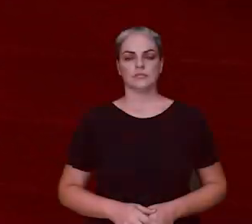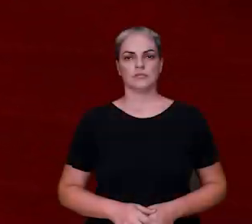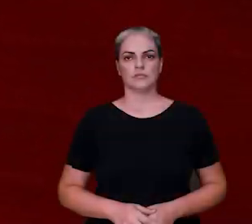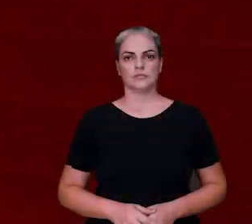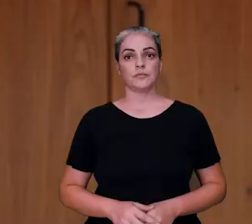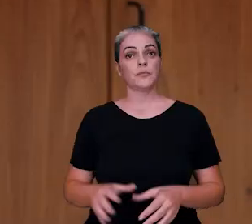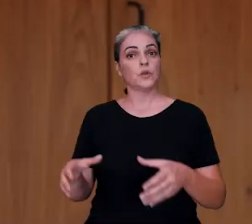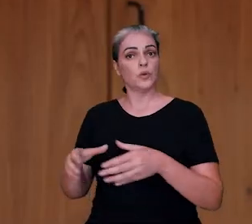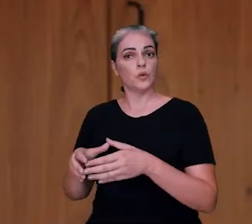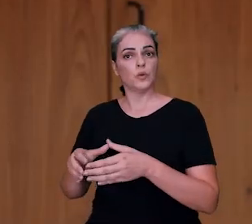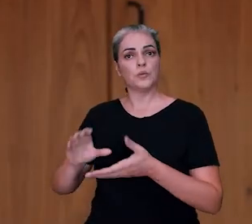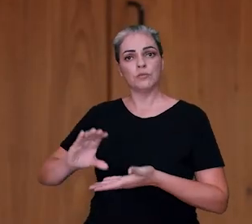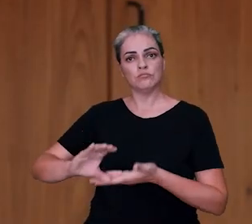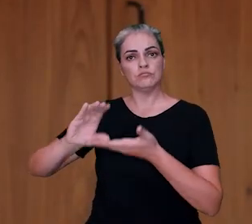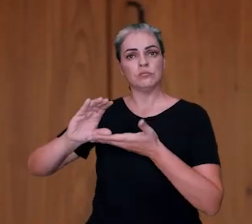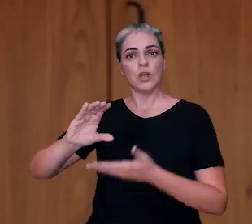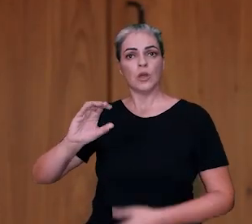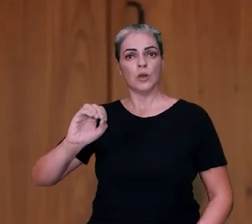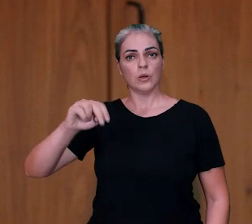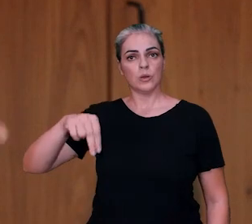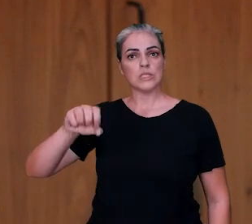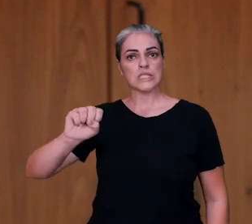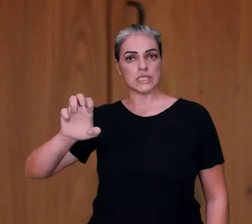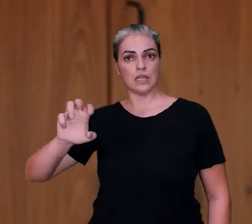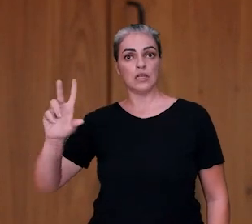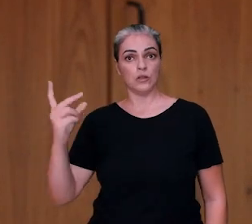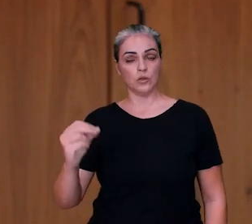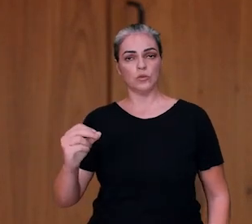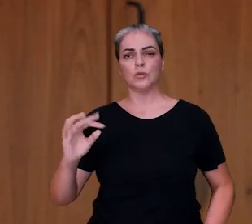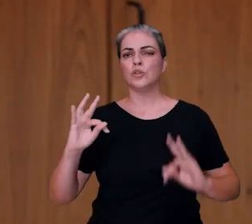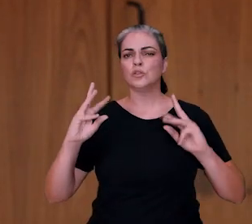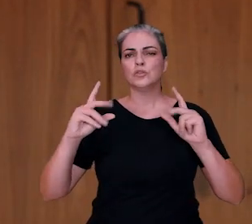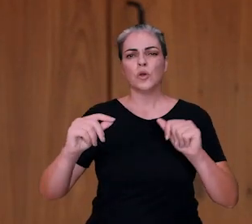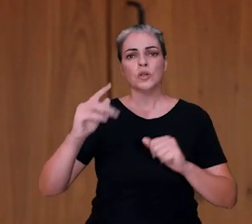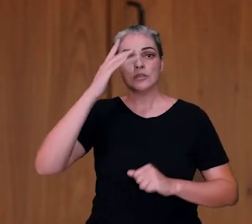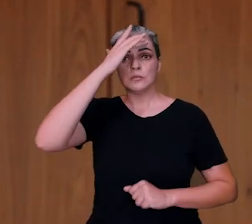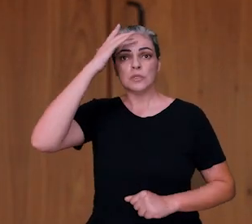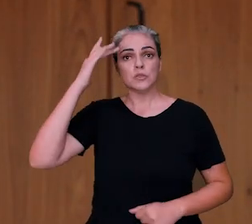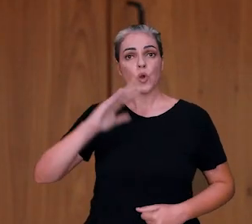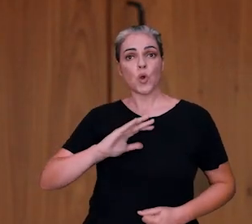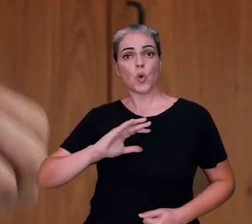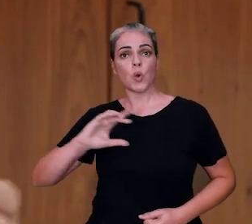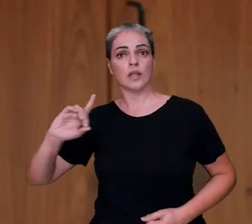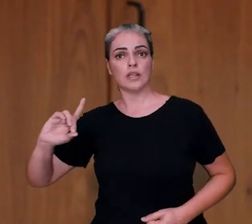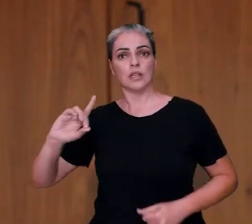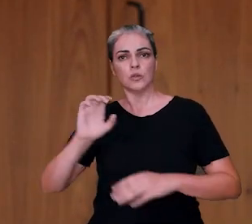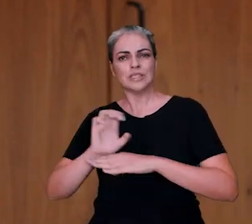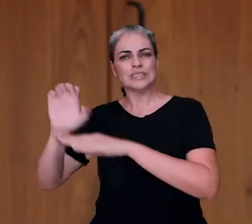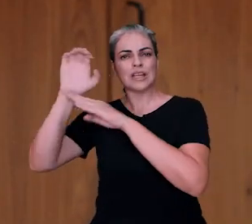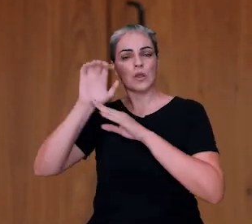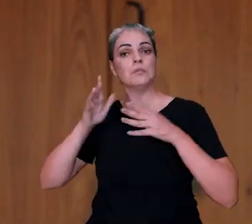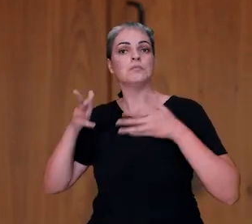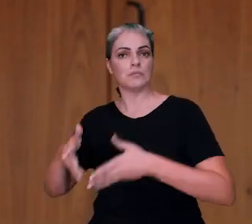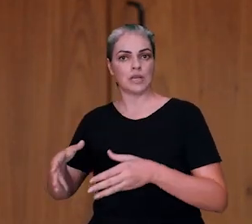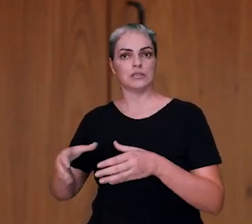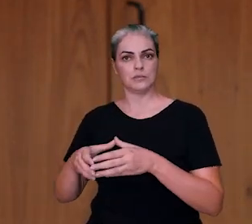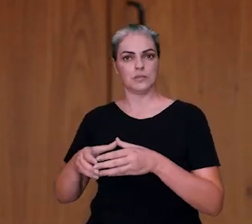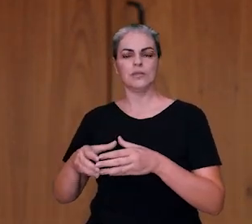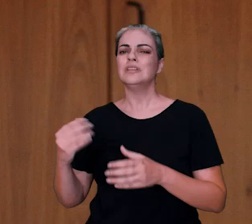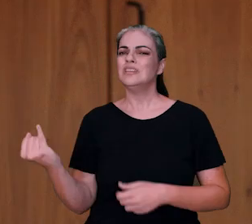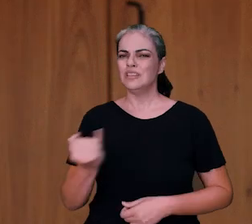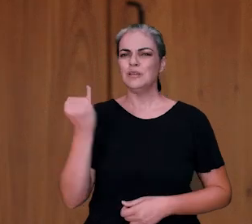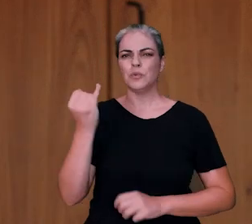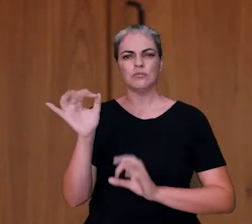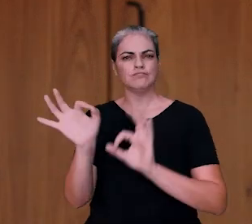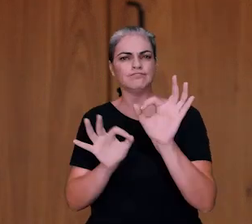Esse conselho, que é composto de todos os coordenadores estaduais, ele tem um papel importante para a definição das políticas públicas, para que